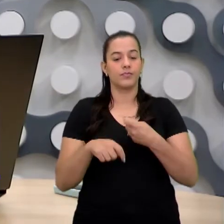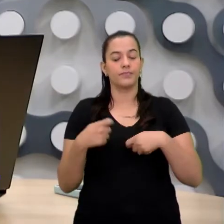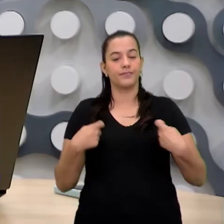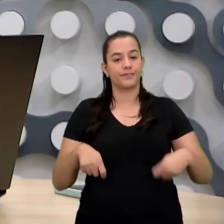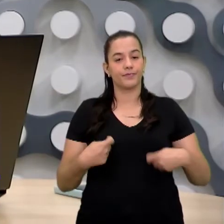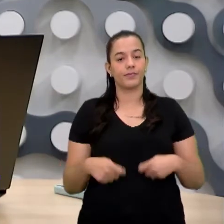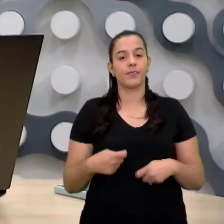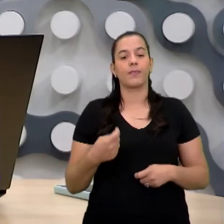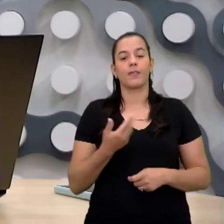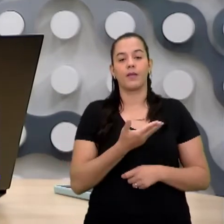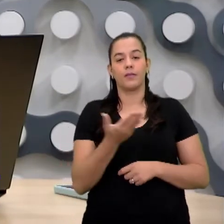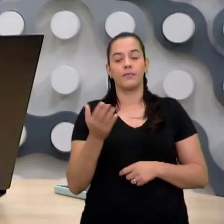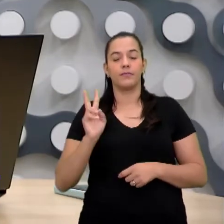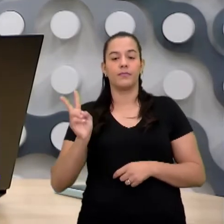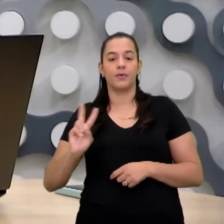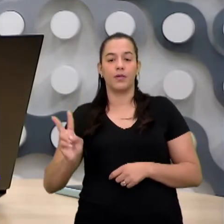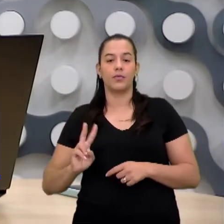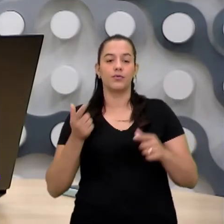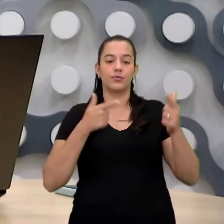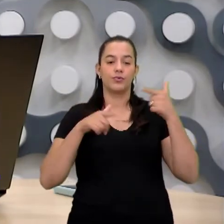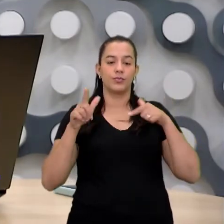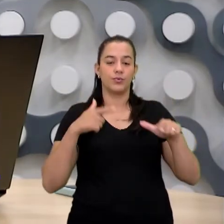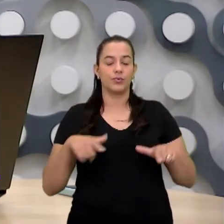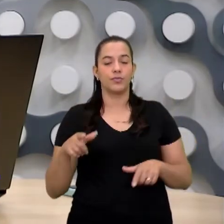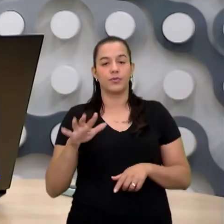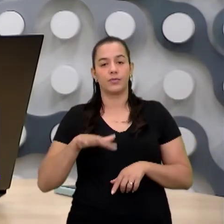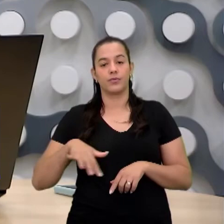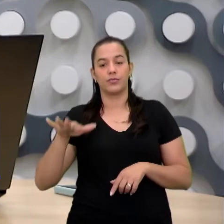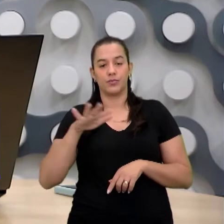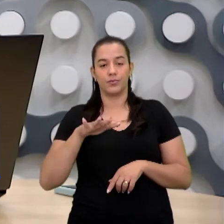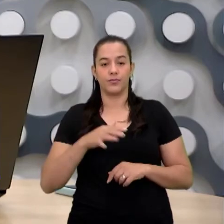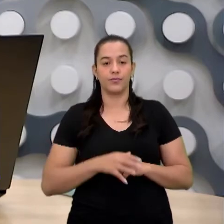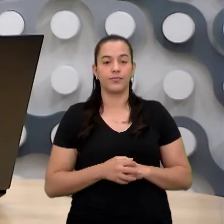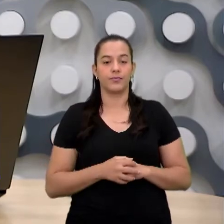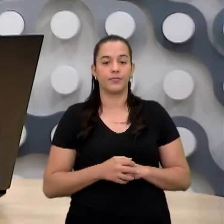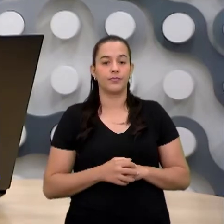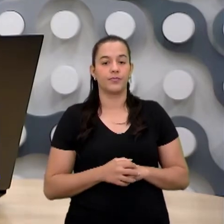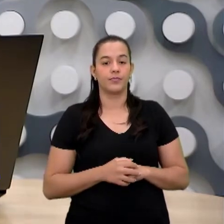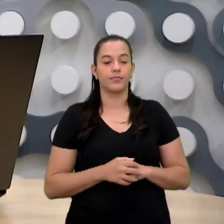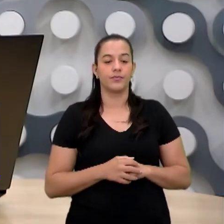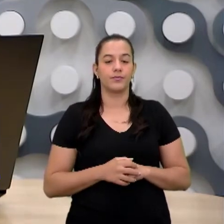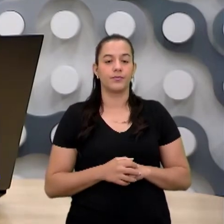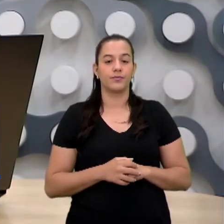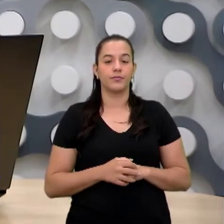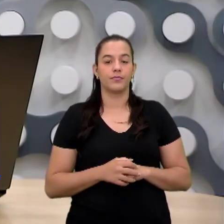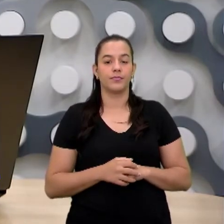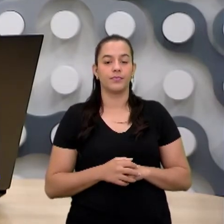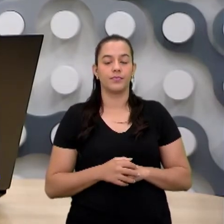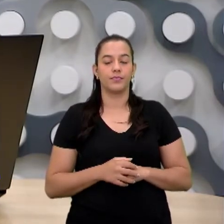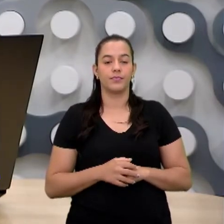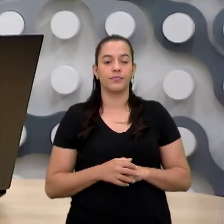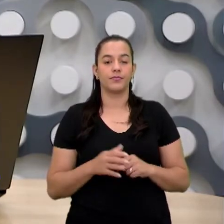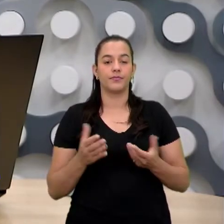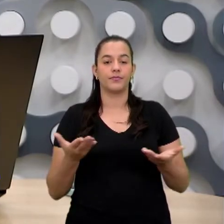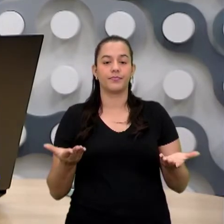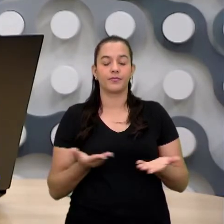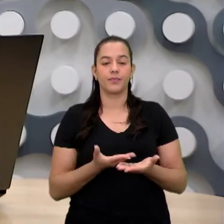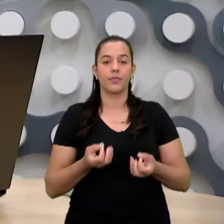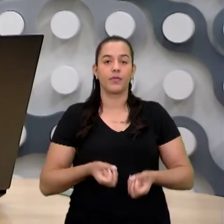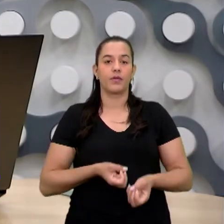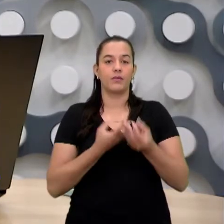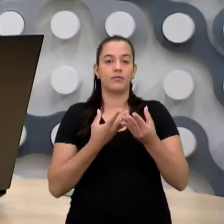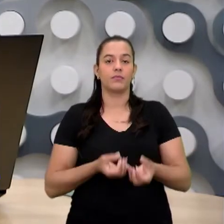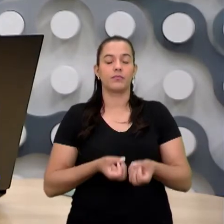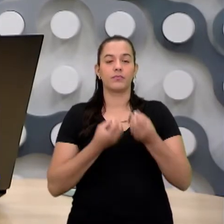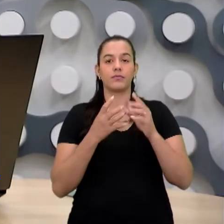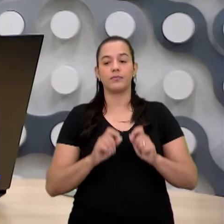bem aquém das outras regiões aí, tá certo? E agora eu vou mostrar aí alguns dados muito interessantes, né, para vocês,